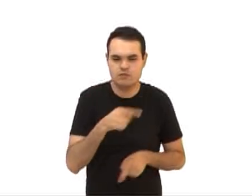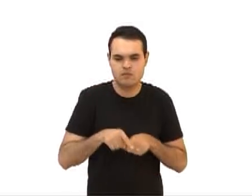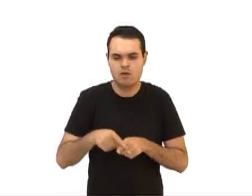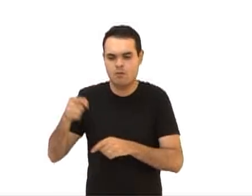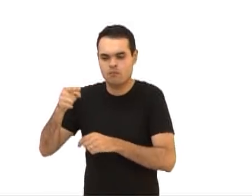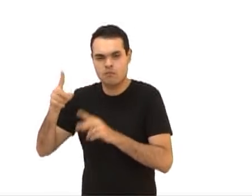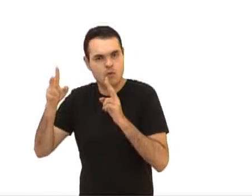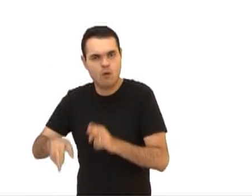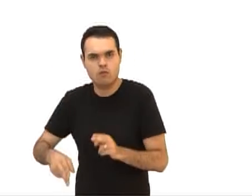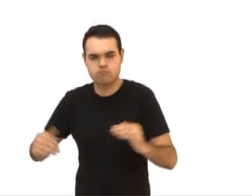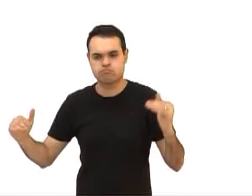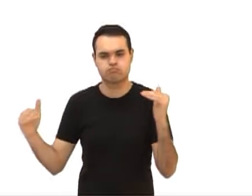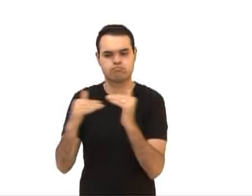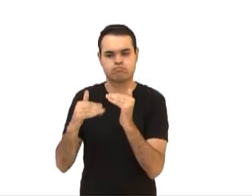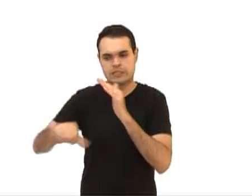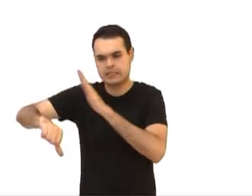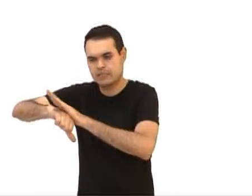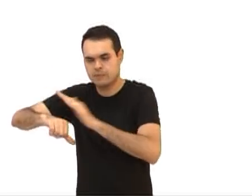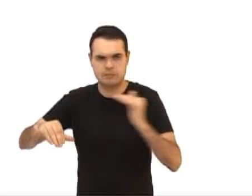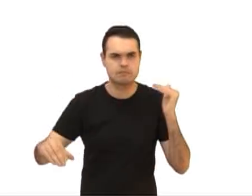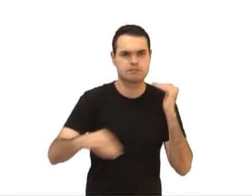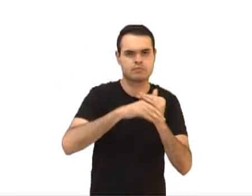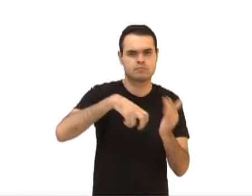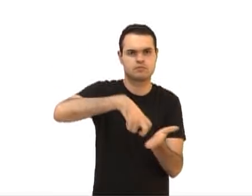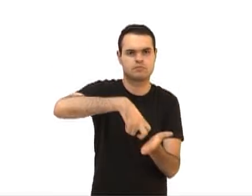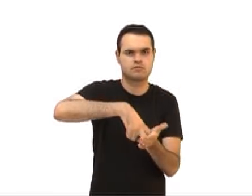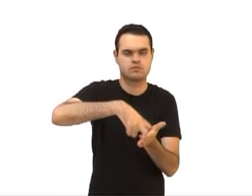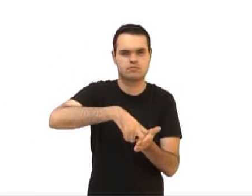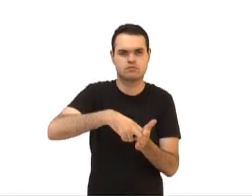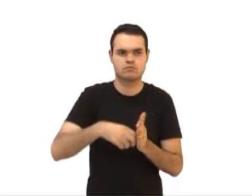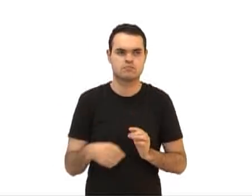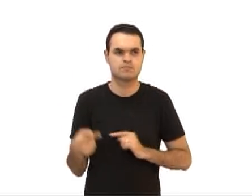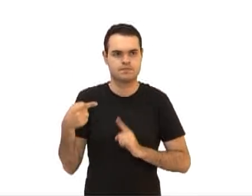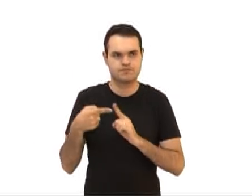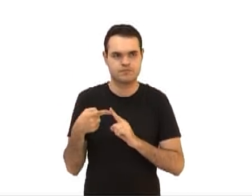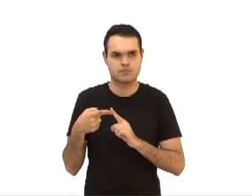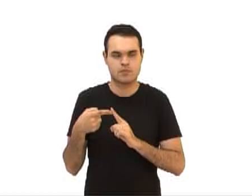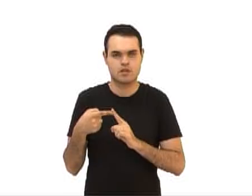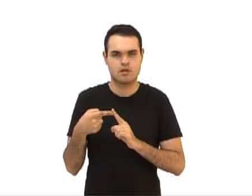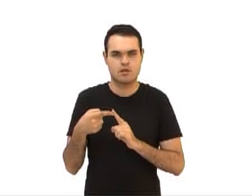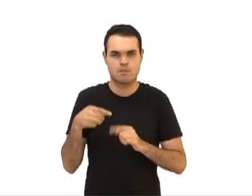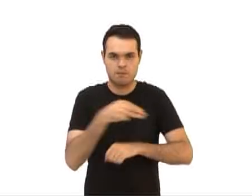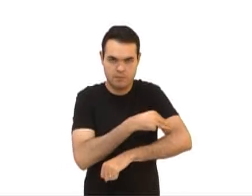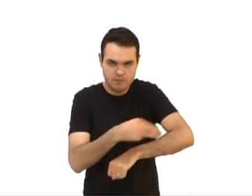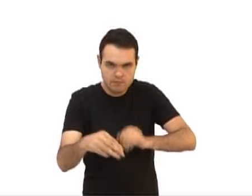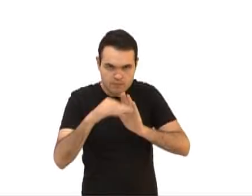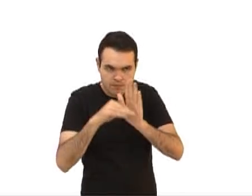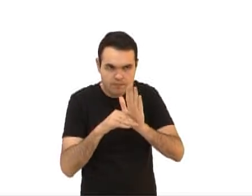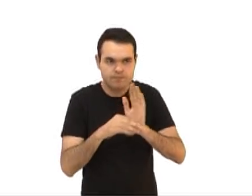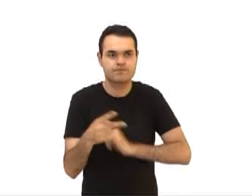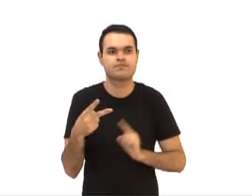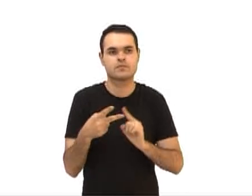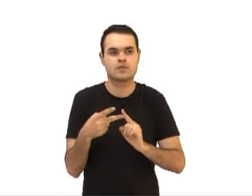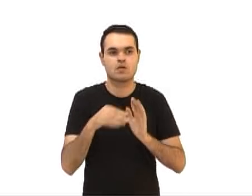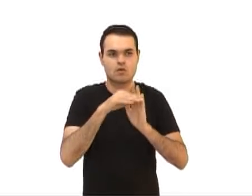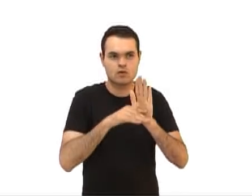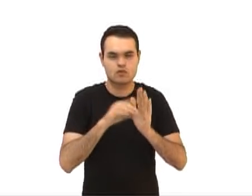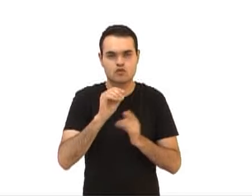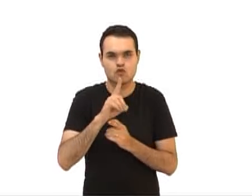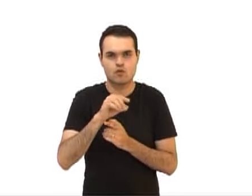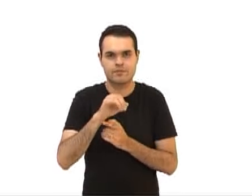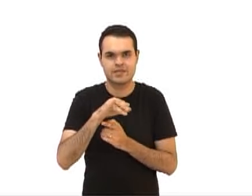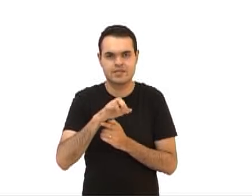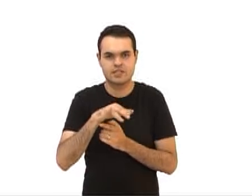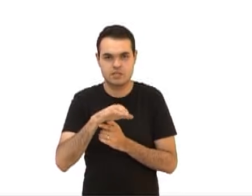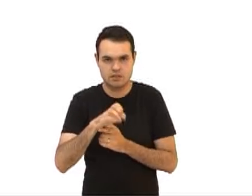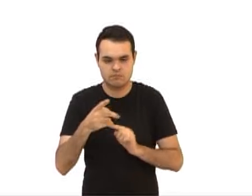punição proporcional ao crime cometido. O Código Civil Mesopotâmio, o Código Missi Dominite